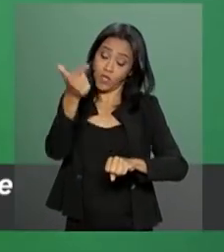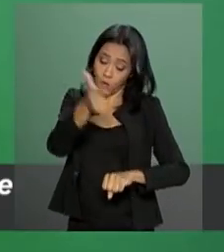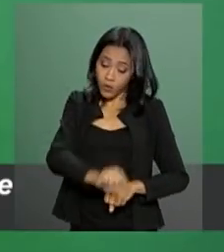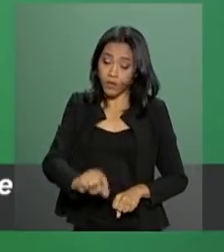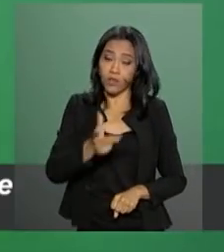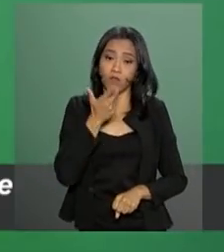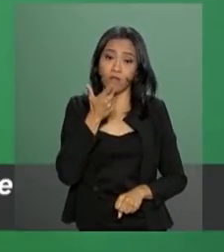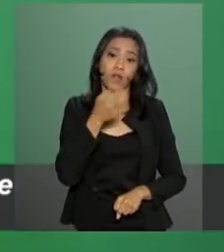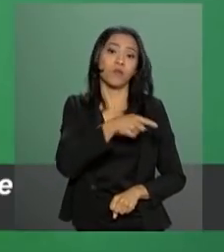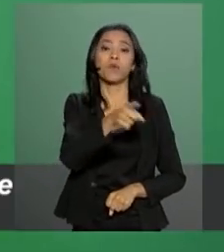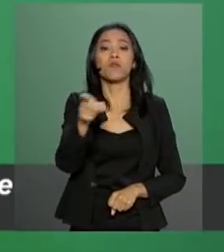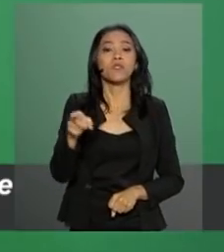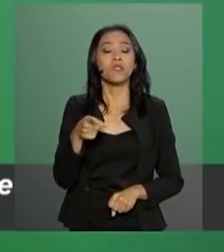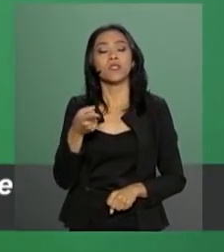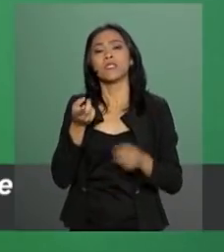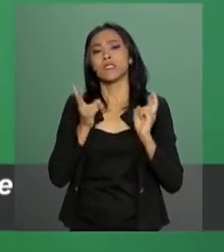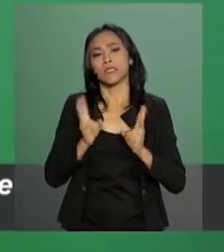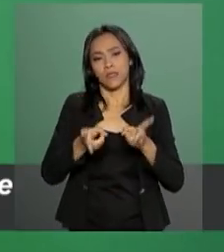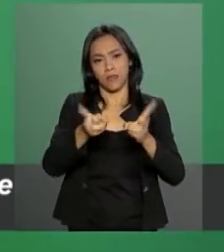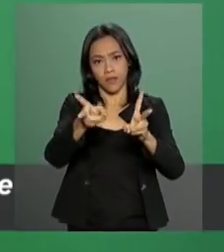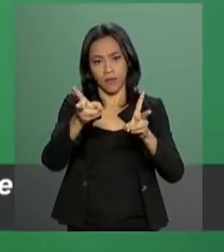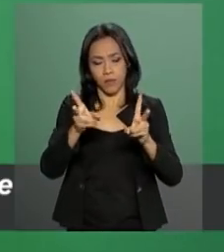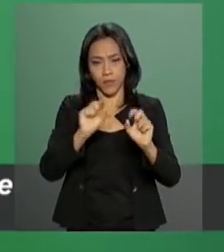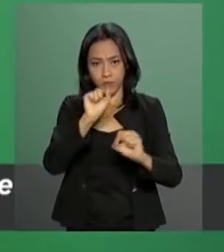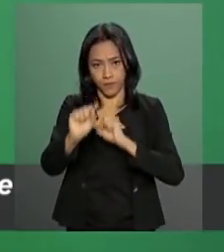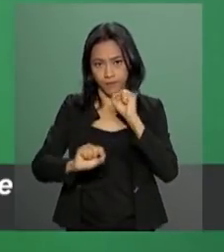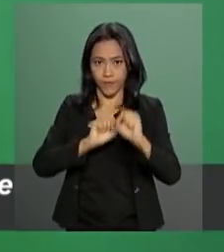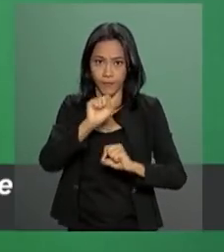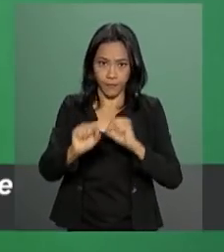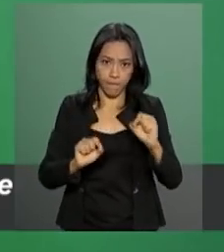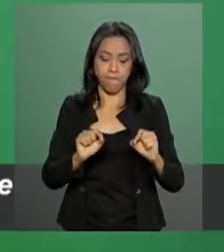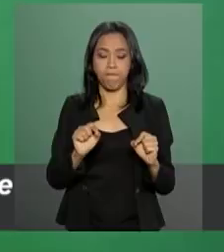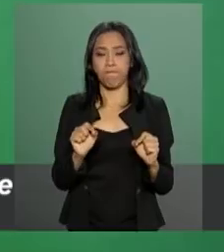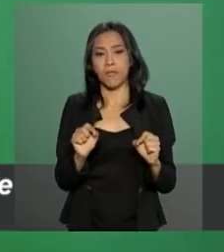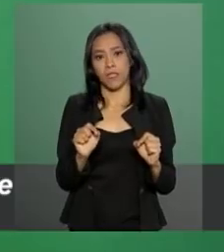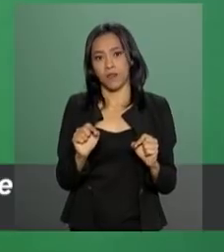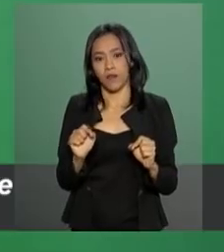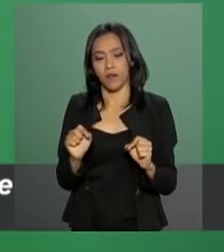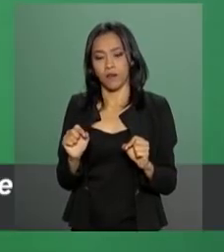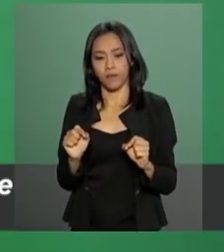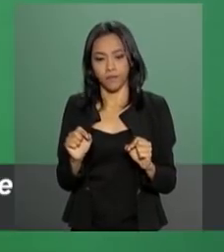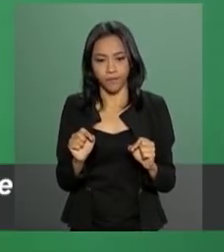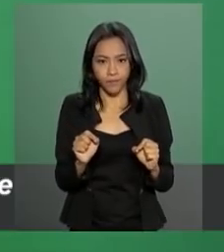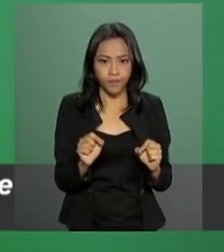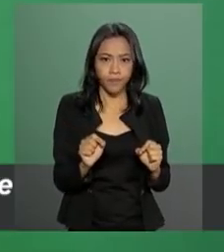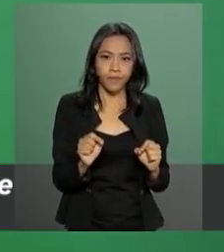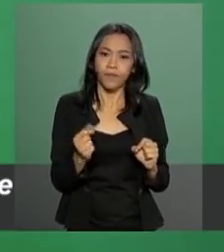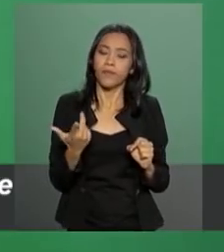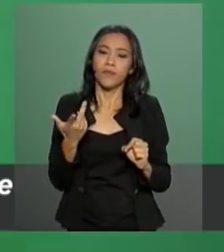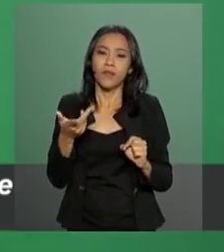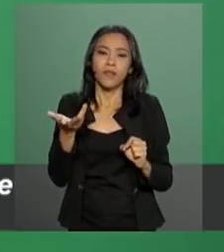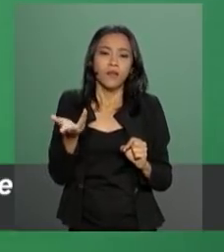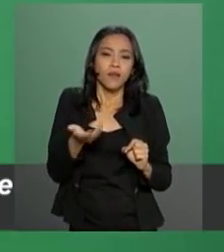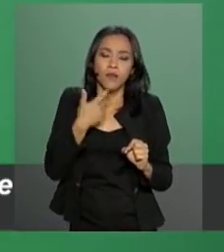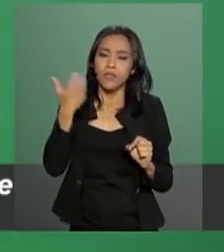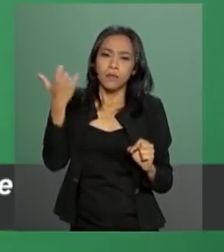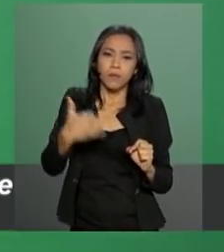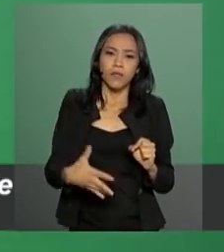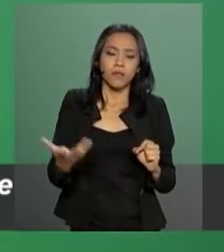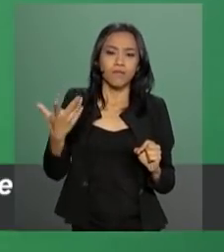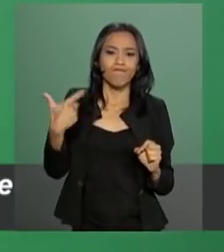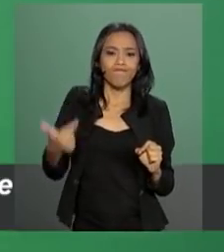dizer amparada sempre na naquela atividade eu diria assim